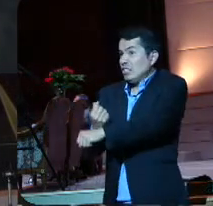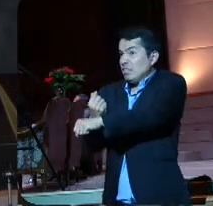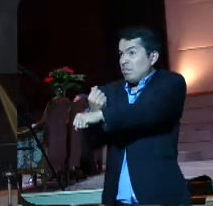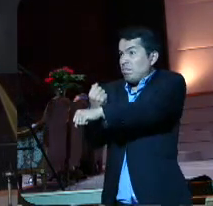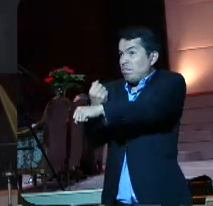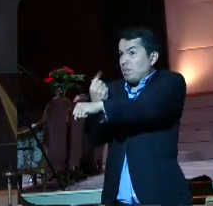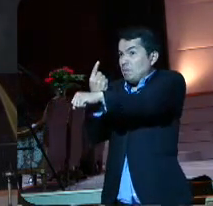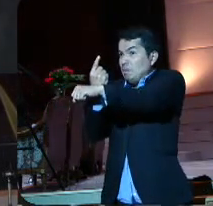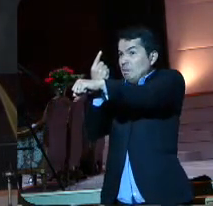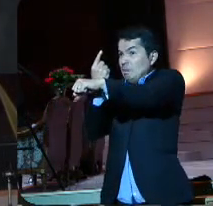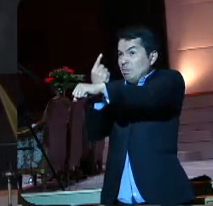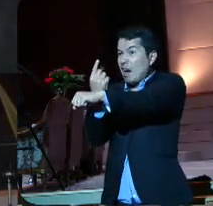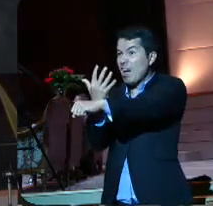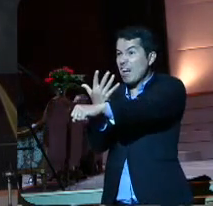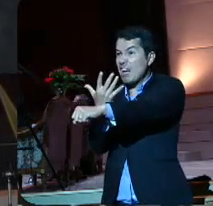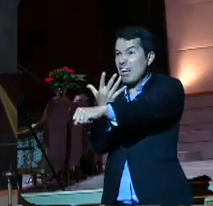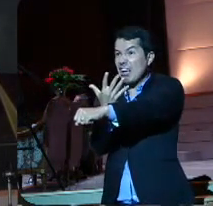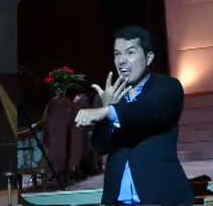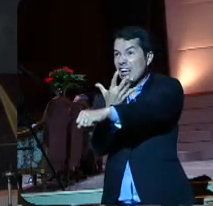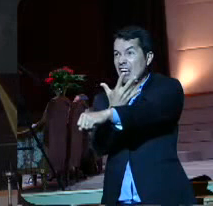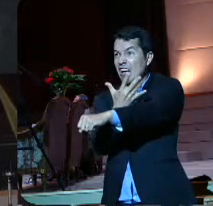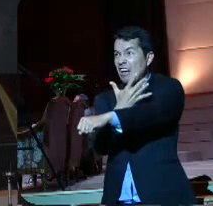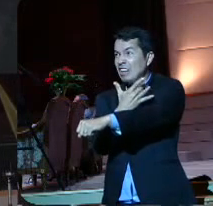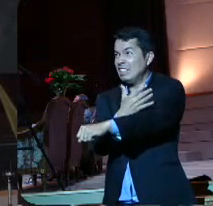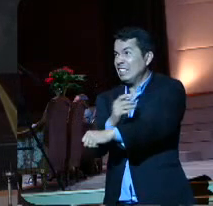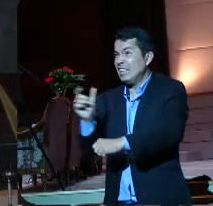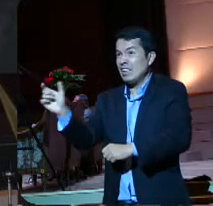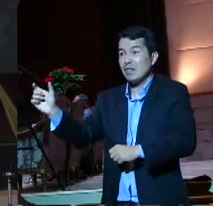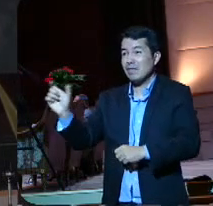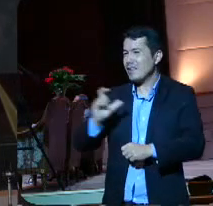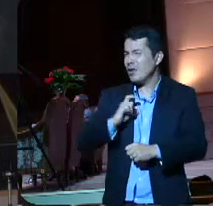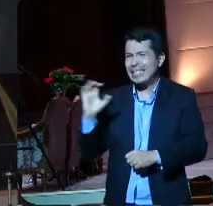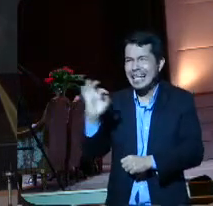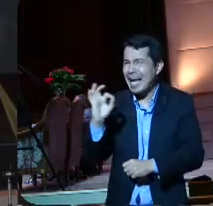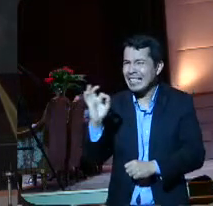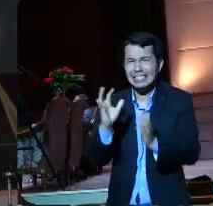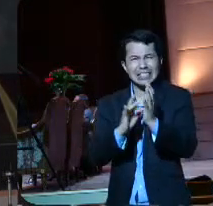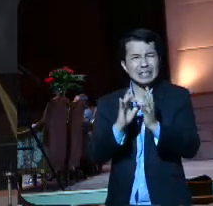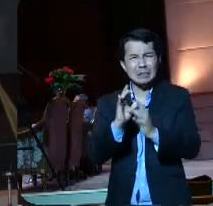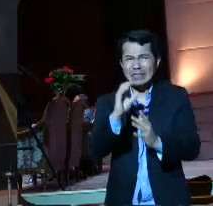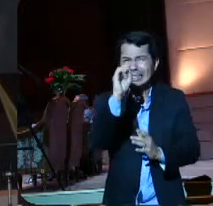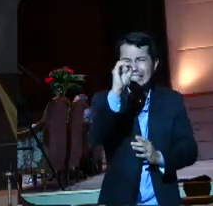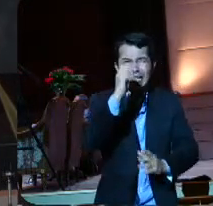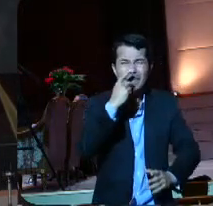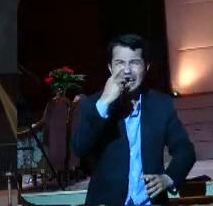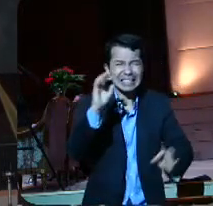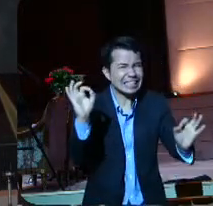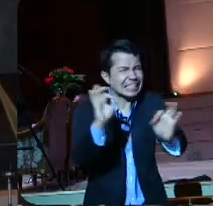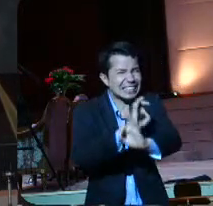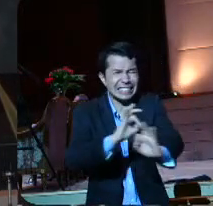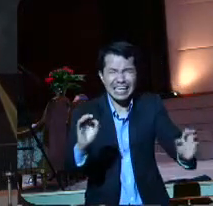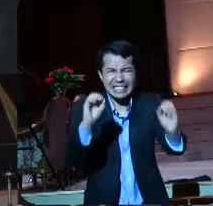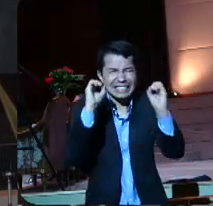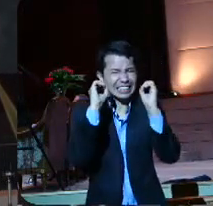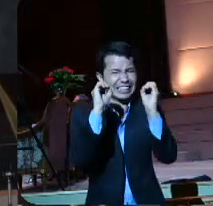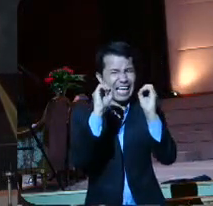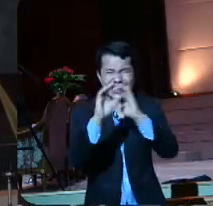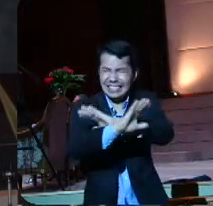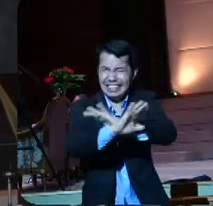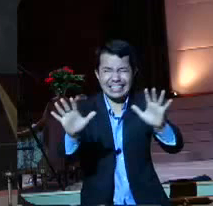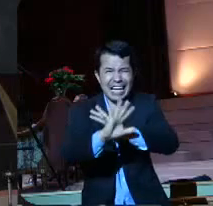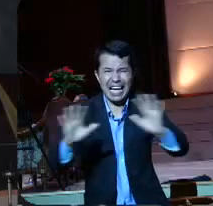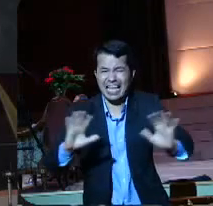E Pedro, sem nenhuma palavra do Senhor Jesus, é convocado por Jesus